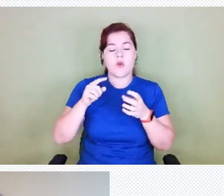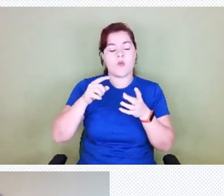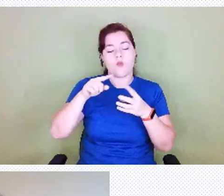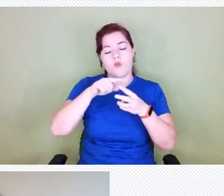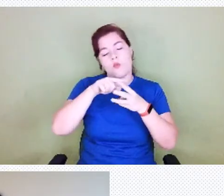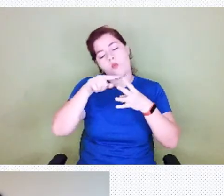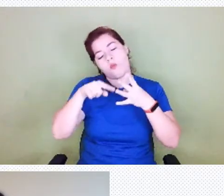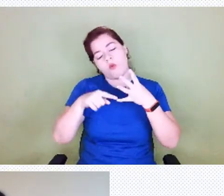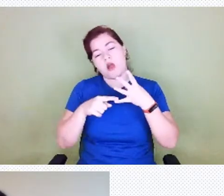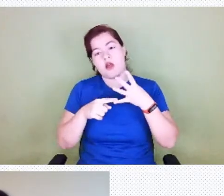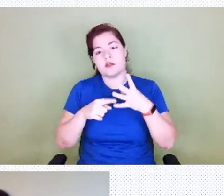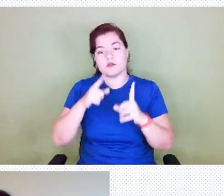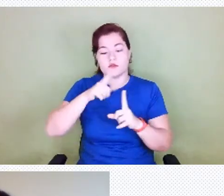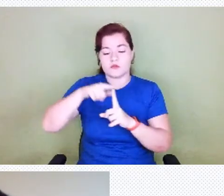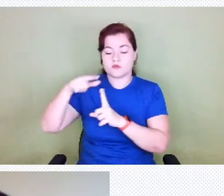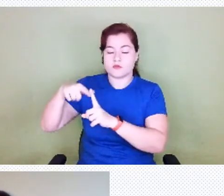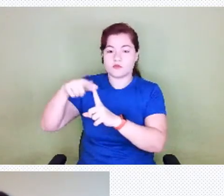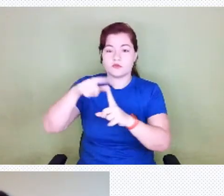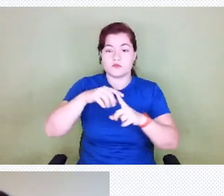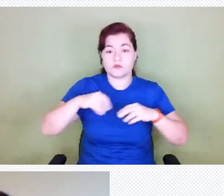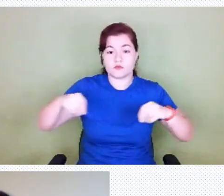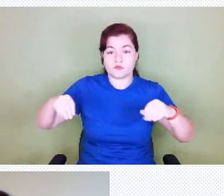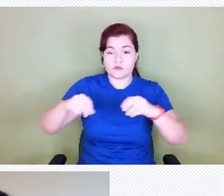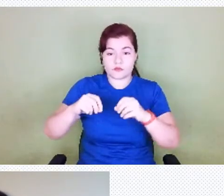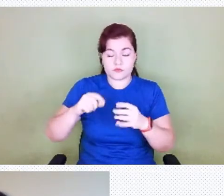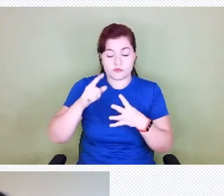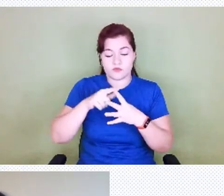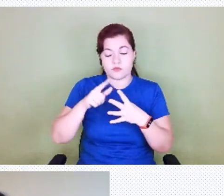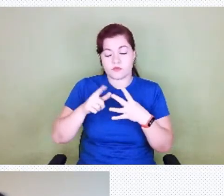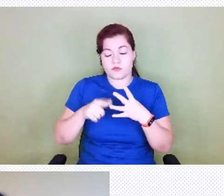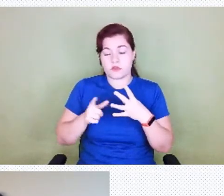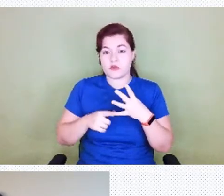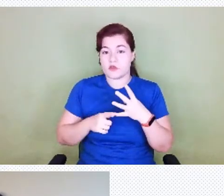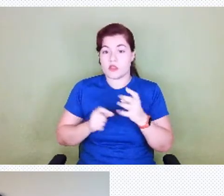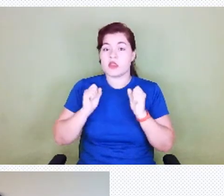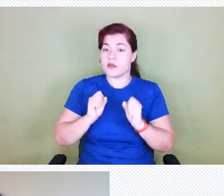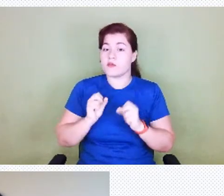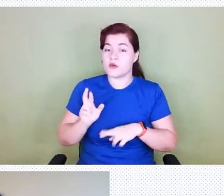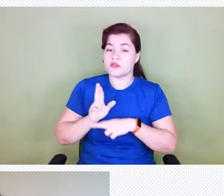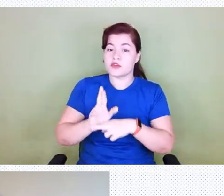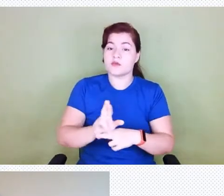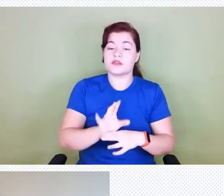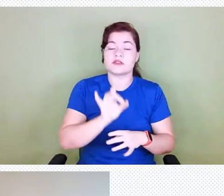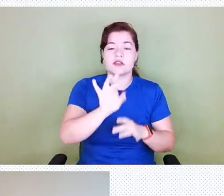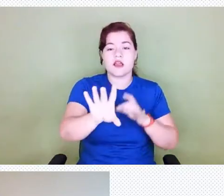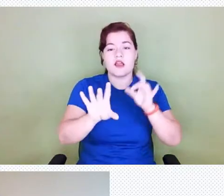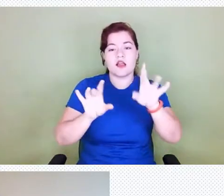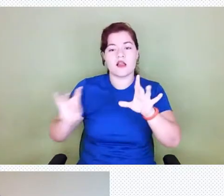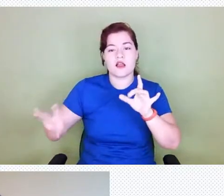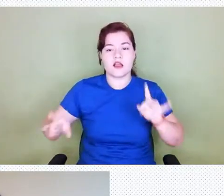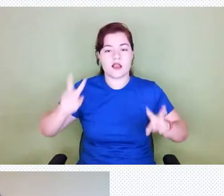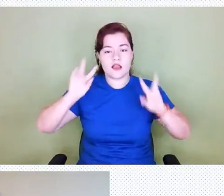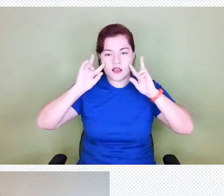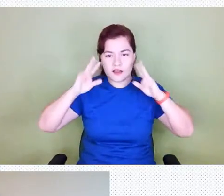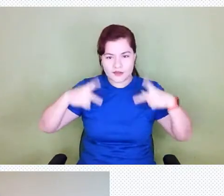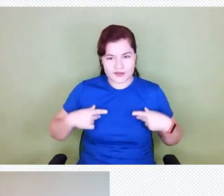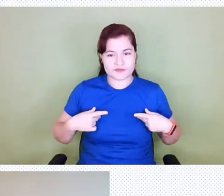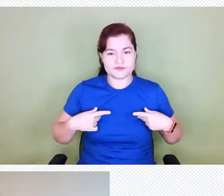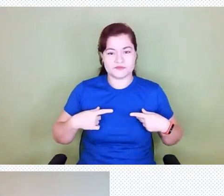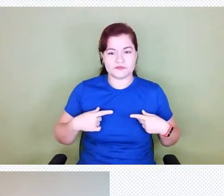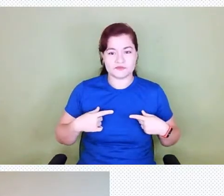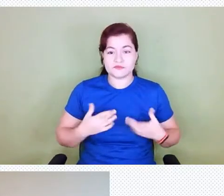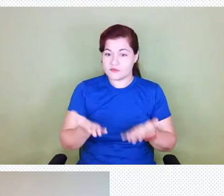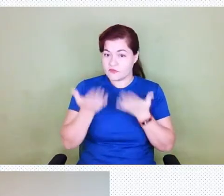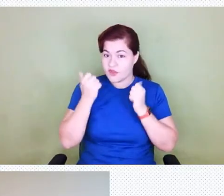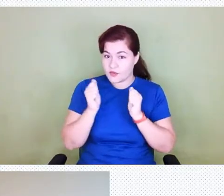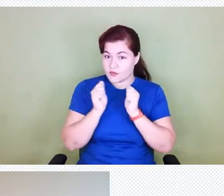solos que podem ser muito bem a representação de cada criatura humana. Então, vamos aqui,